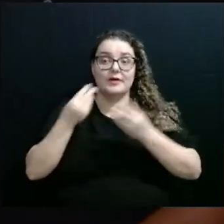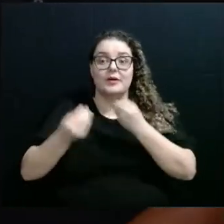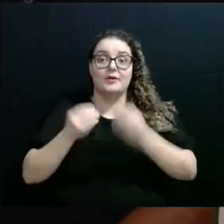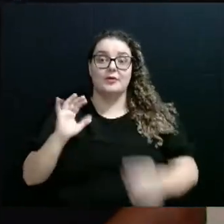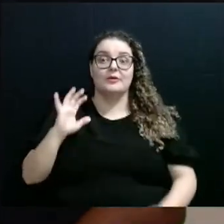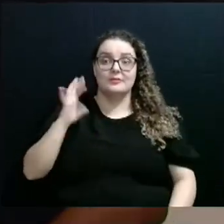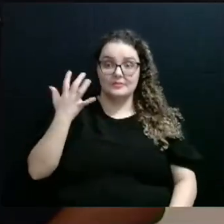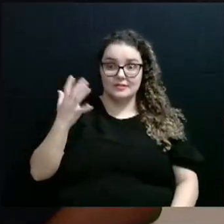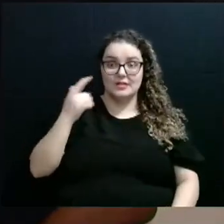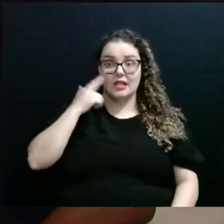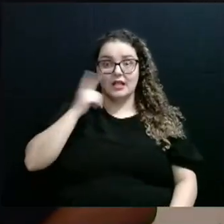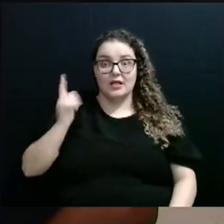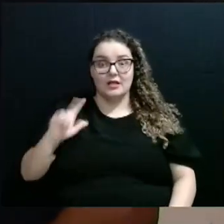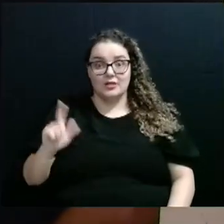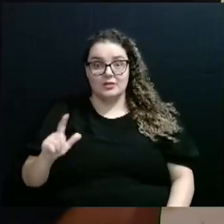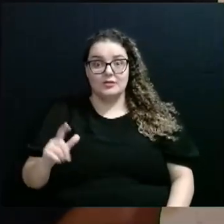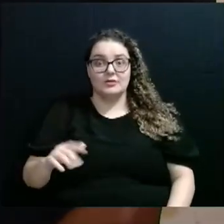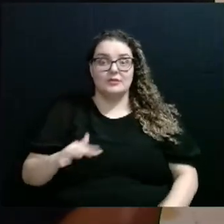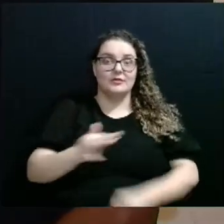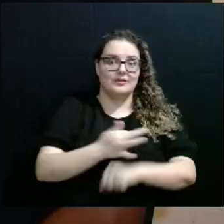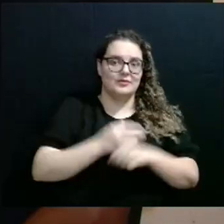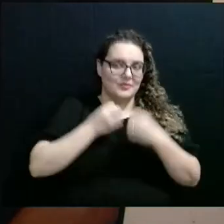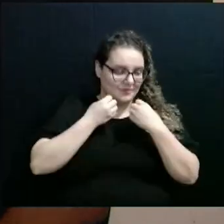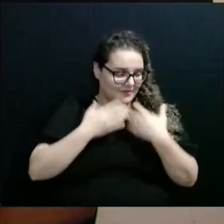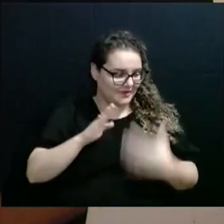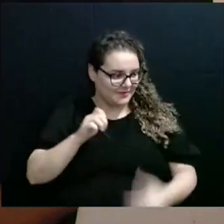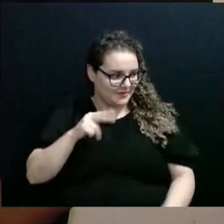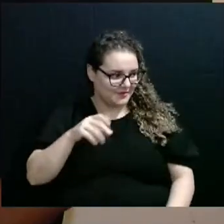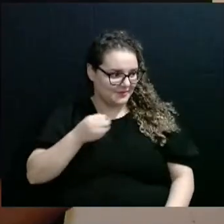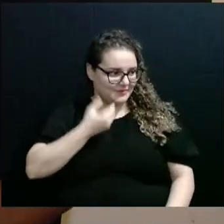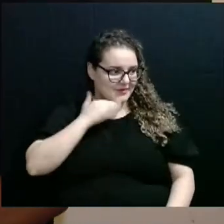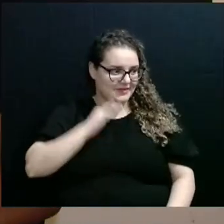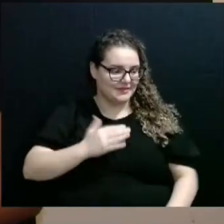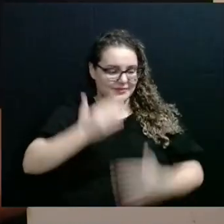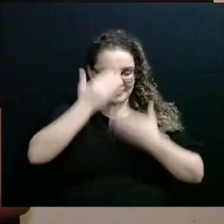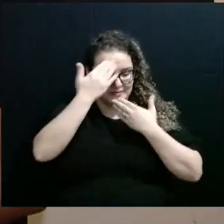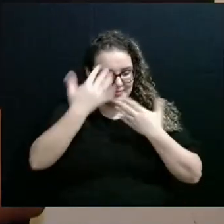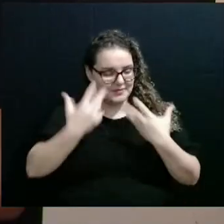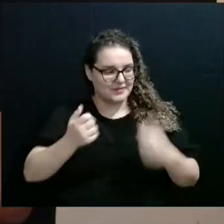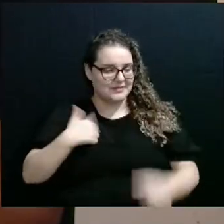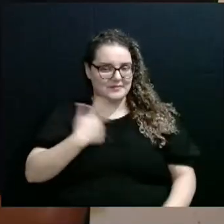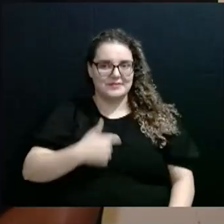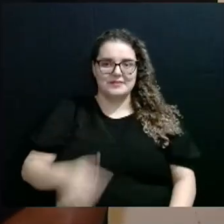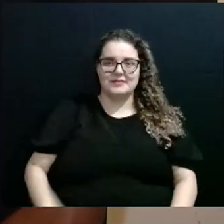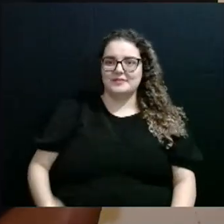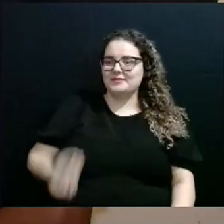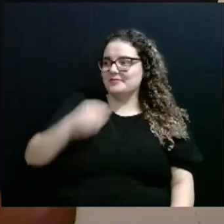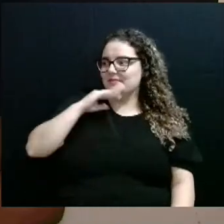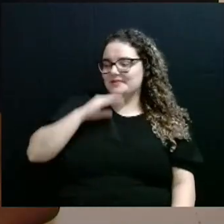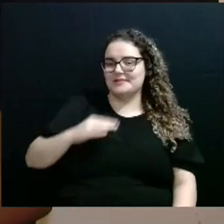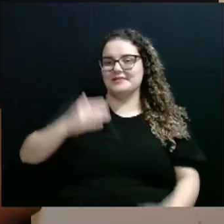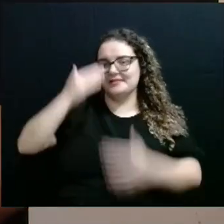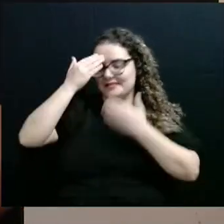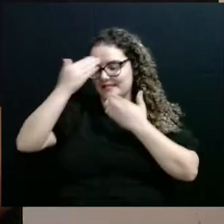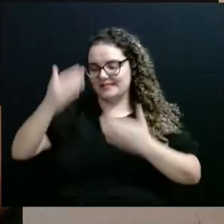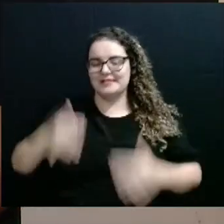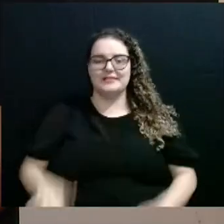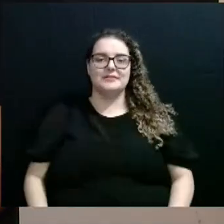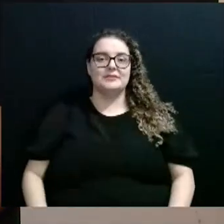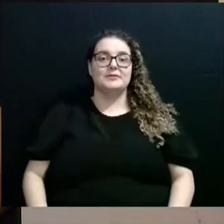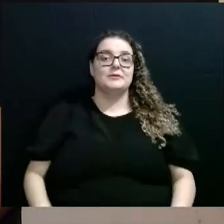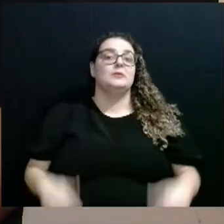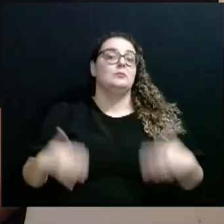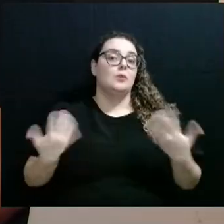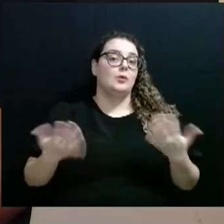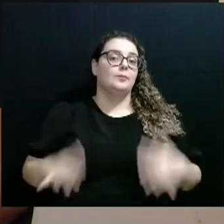evidentemente, essas férias. Tudo bem, Bruno? Boa tarde, muito obrigado por nos receber. Boa tarde, eu que agradeço. Bom, vamos lá, explica pra